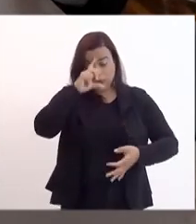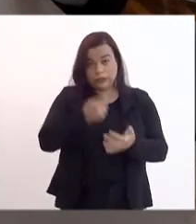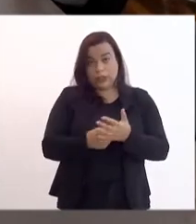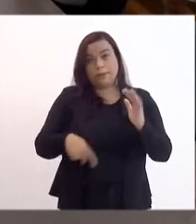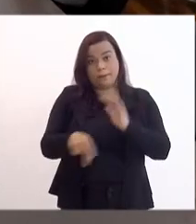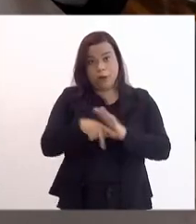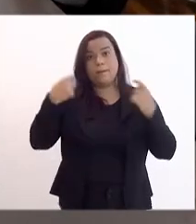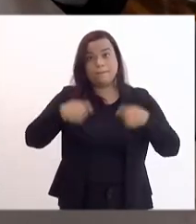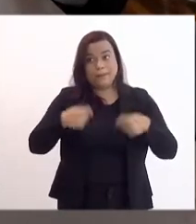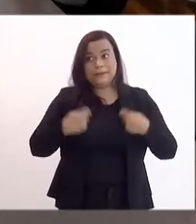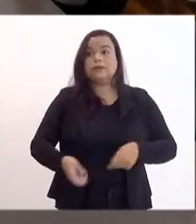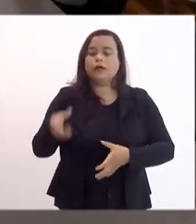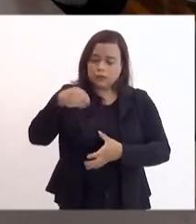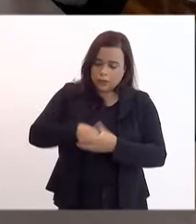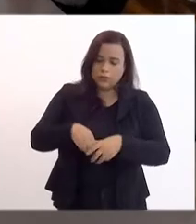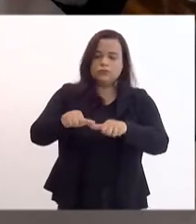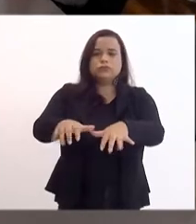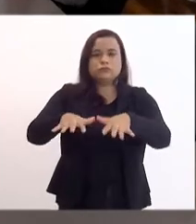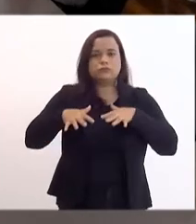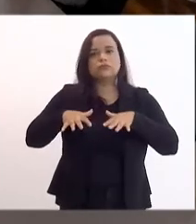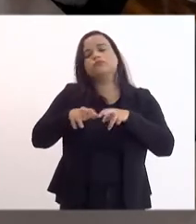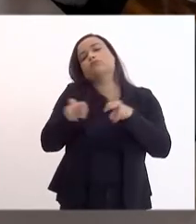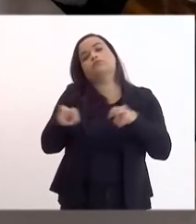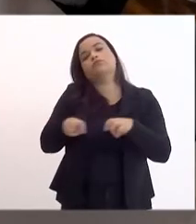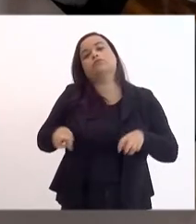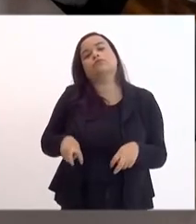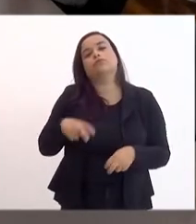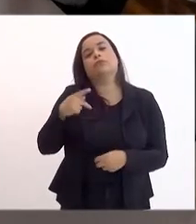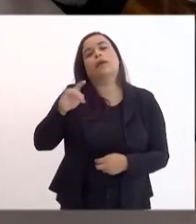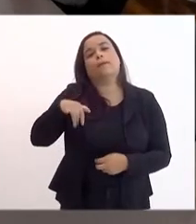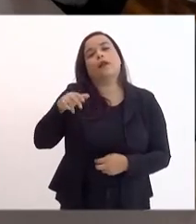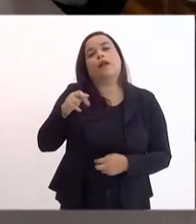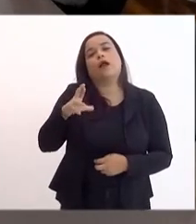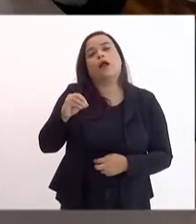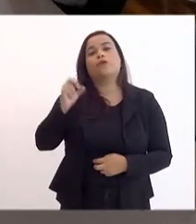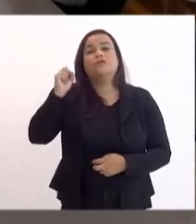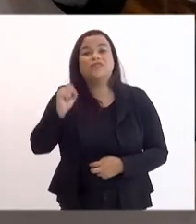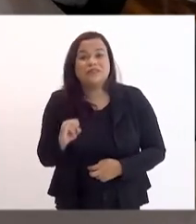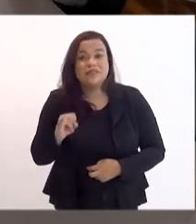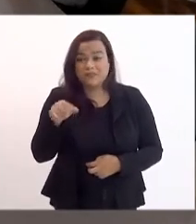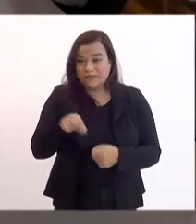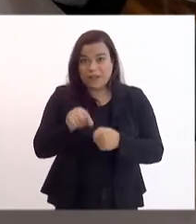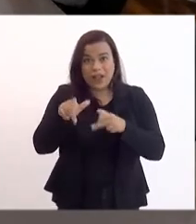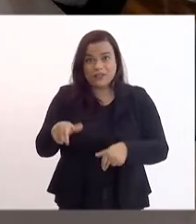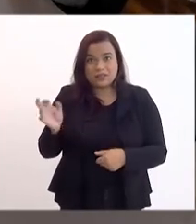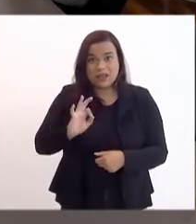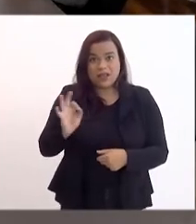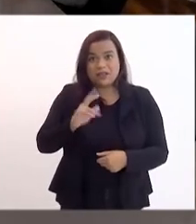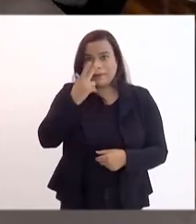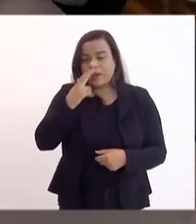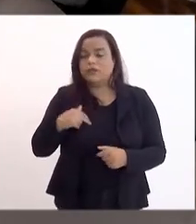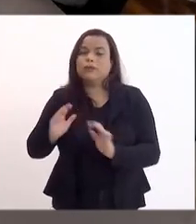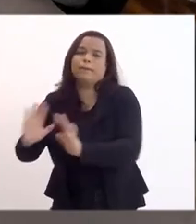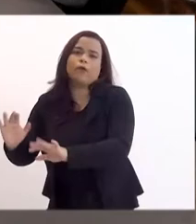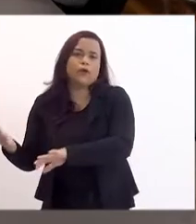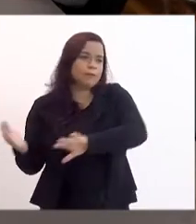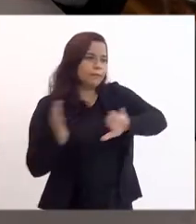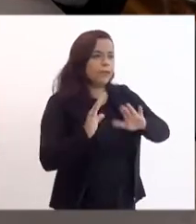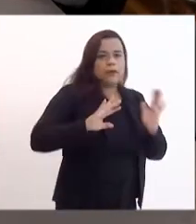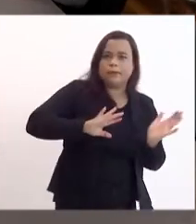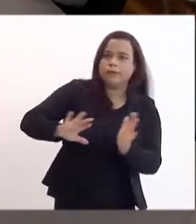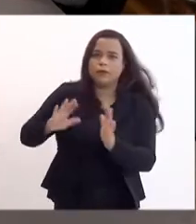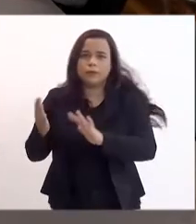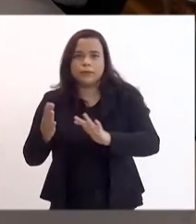deve ser o plenário. Eu só acho que se nós tomarmos uma decisão, a gente está empurrando. Não vamos tomar uma decisão em cima de... Não, porque a gente está colocando